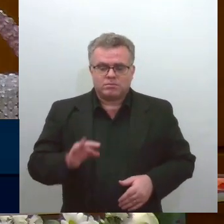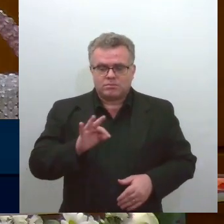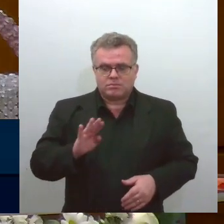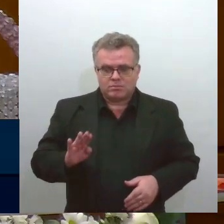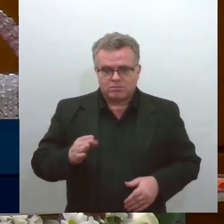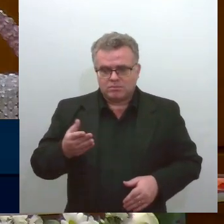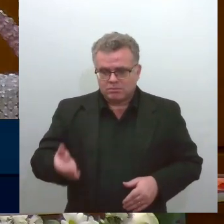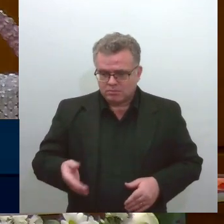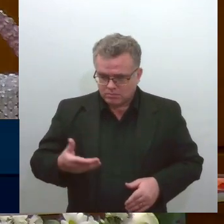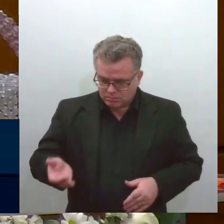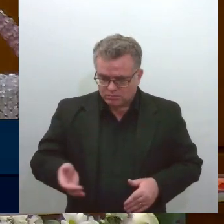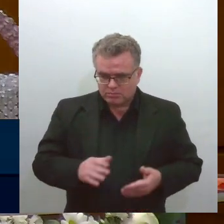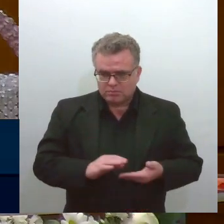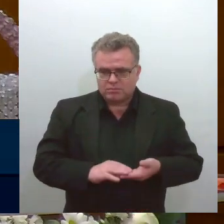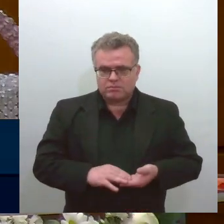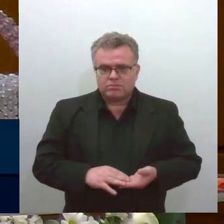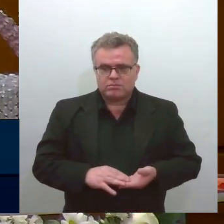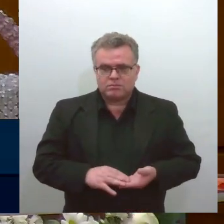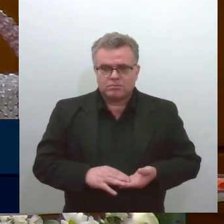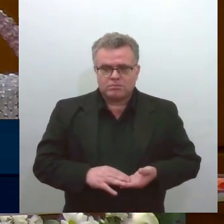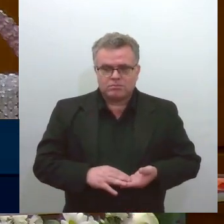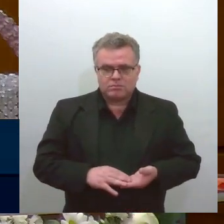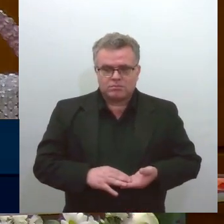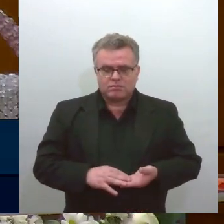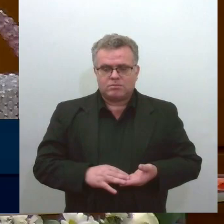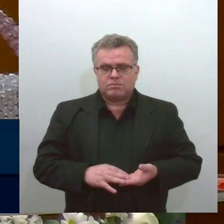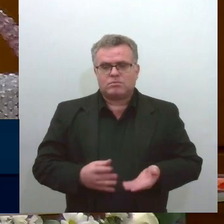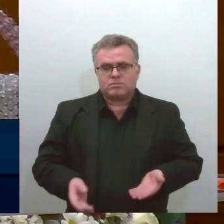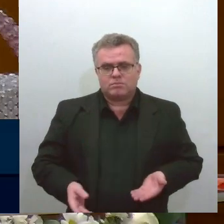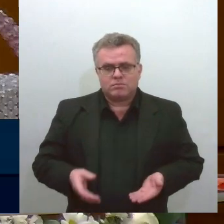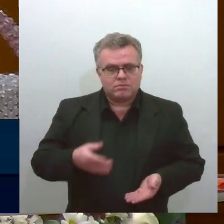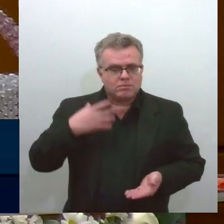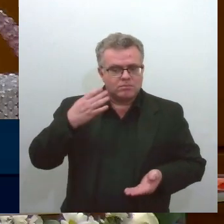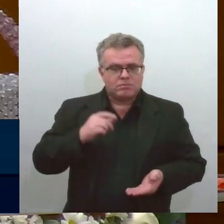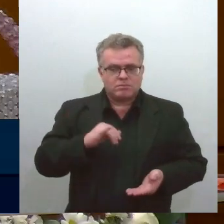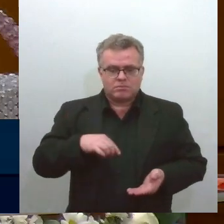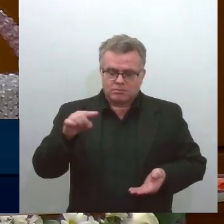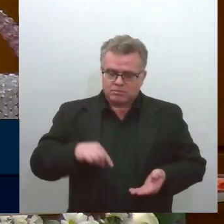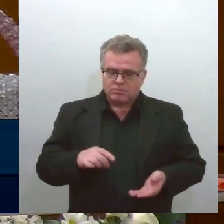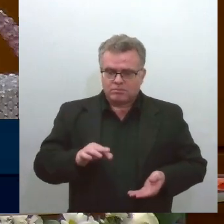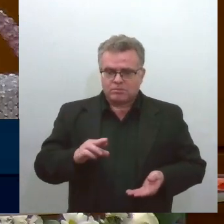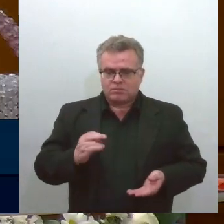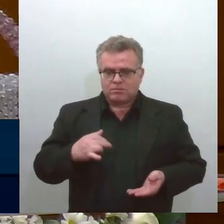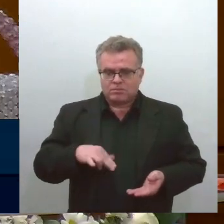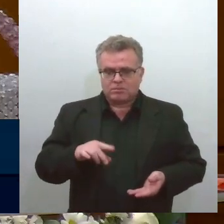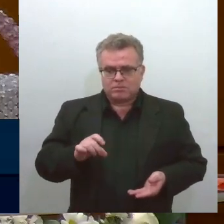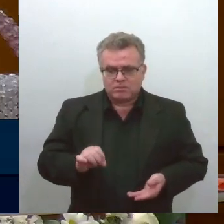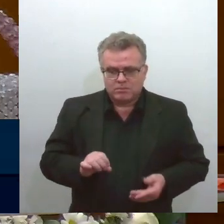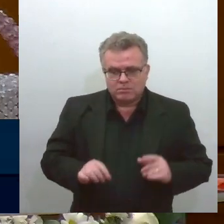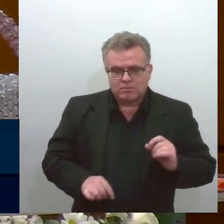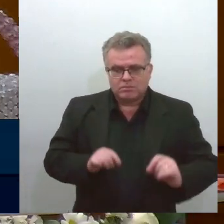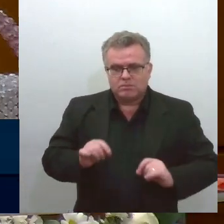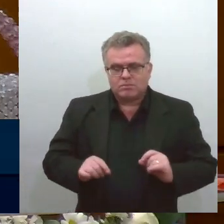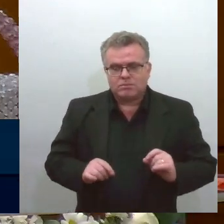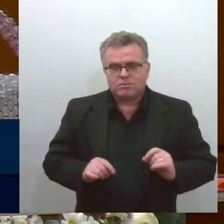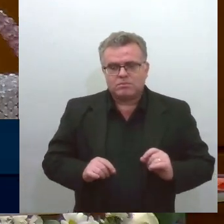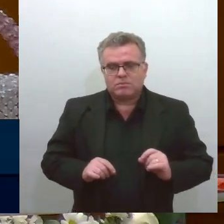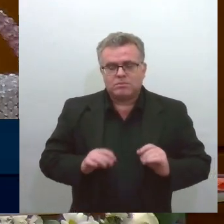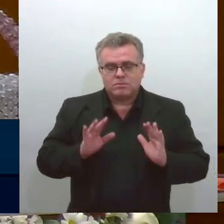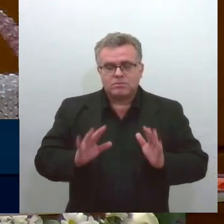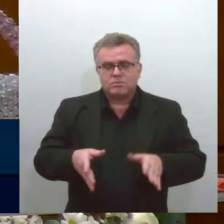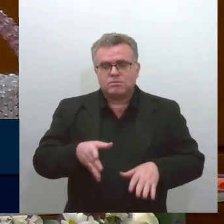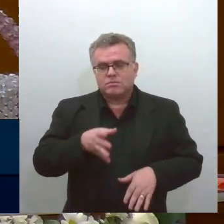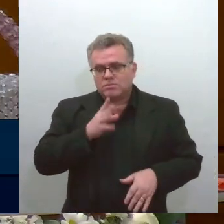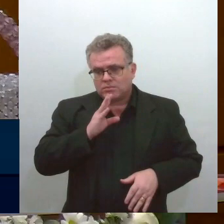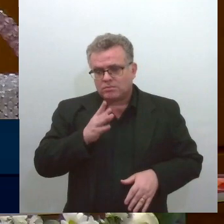O radialista José Raimundo Moraes Filho, Raimundo, que eu já tive a honra também de dar algumas entrevistas